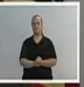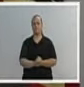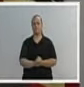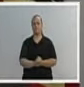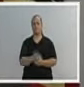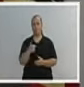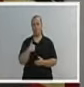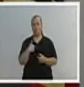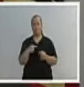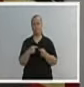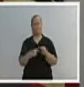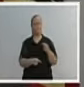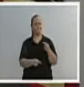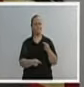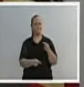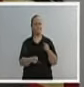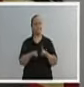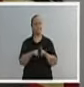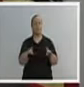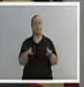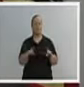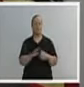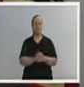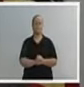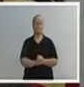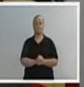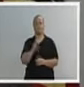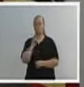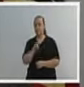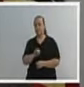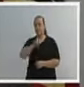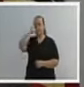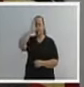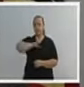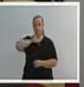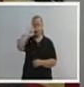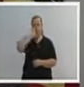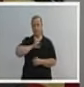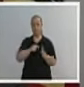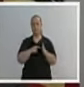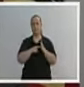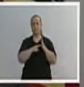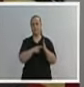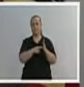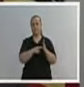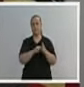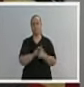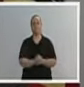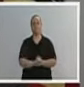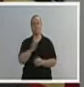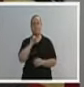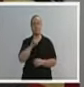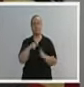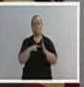Agora, para que a gente entenda, se um cidadão comum denuncia alguém, e se essa denúncia não